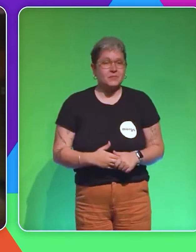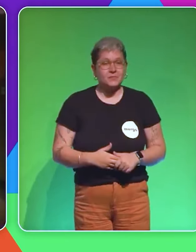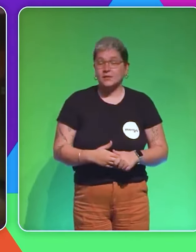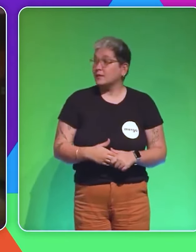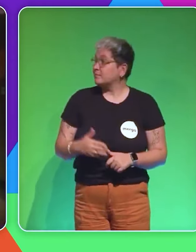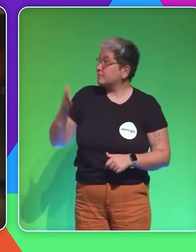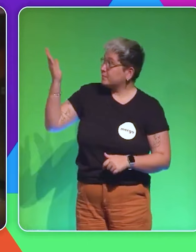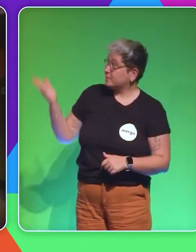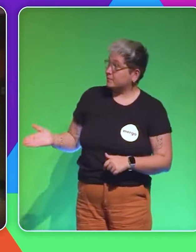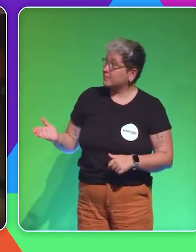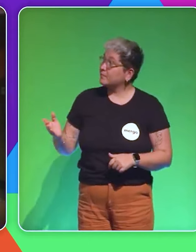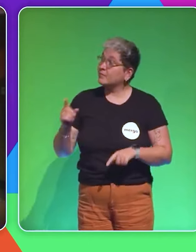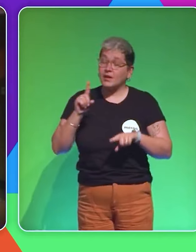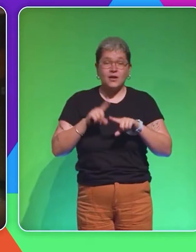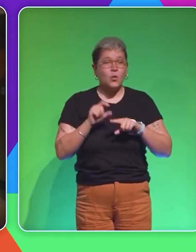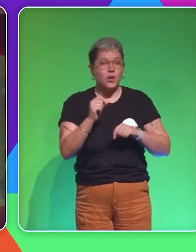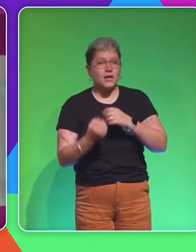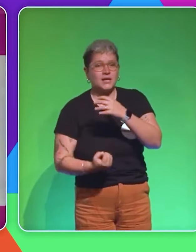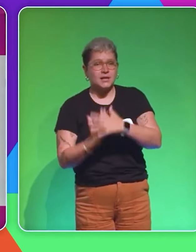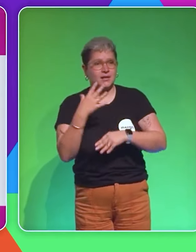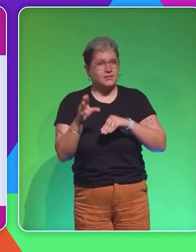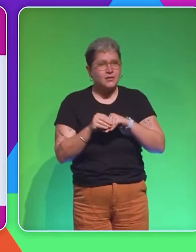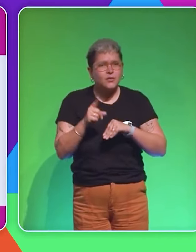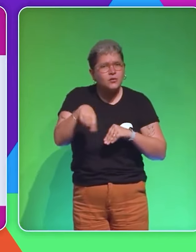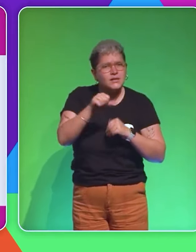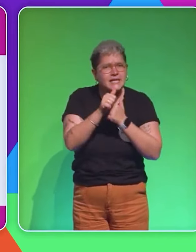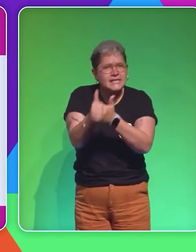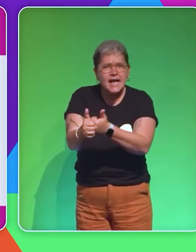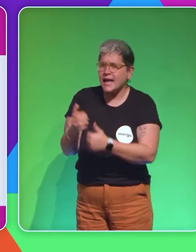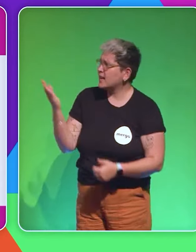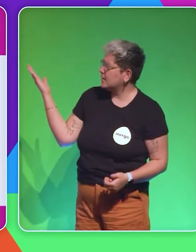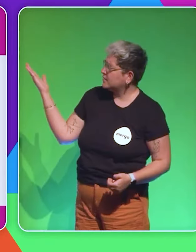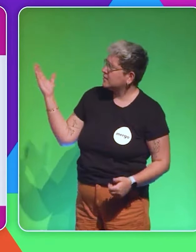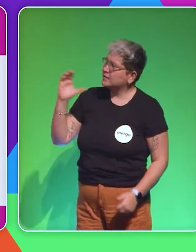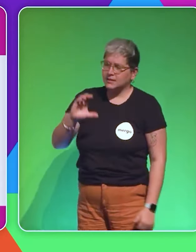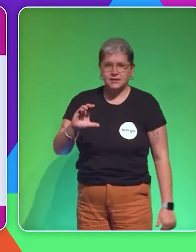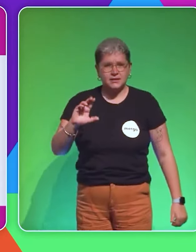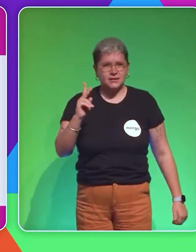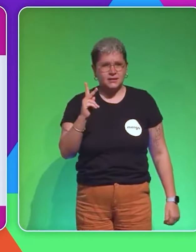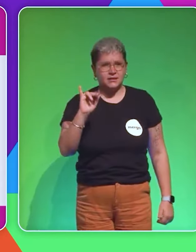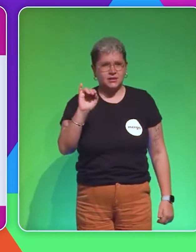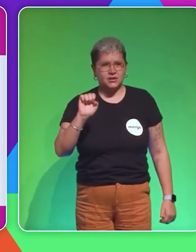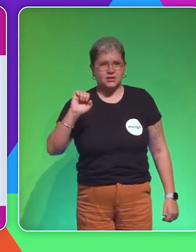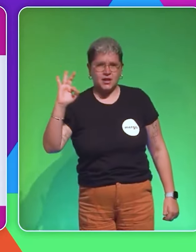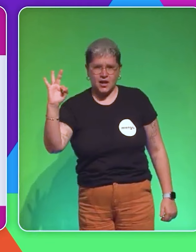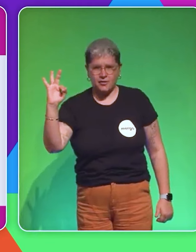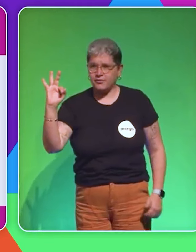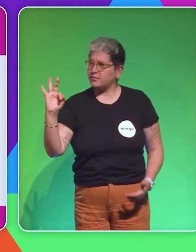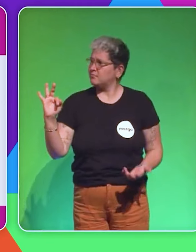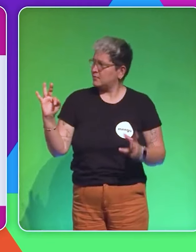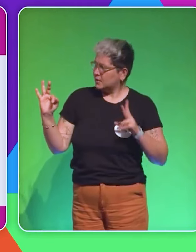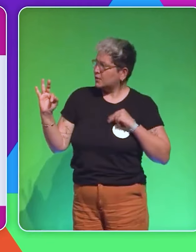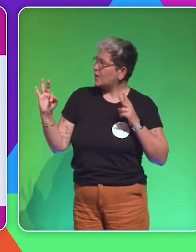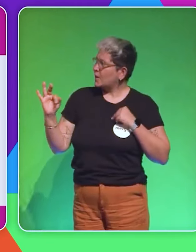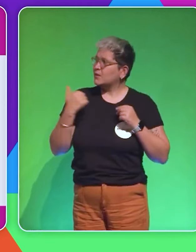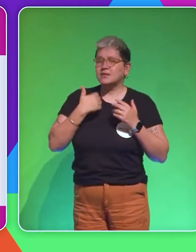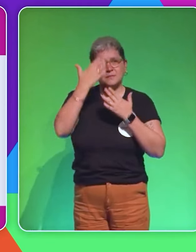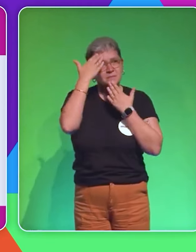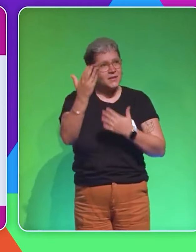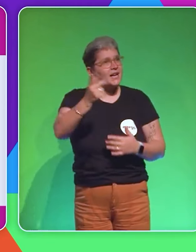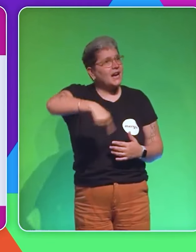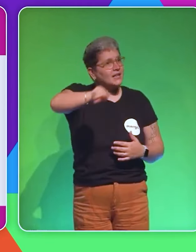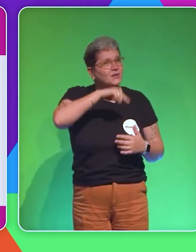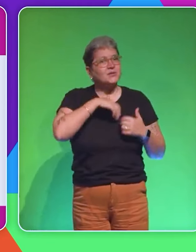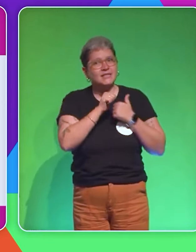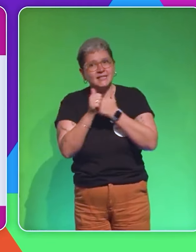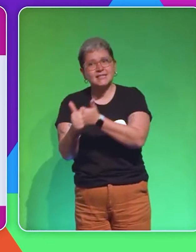sou criador no Tif off design como eu falei alguém Segue o Tif aqui nossa quanta gente obrigado olha